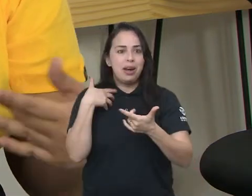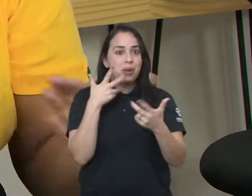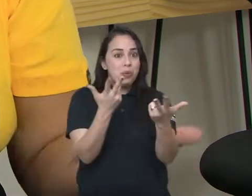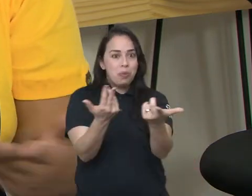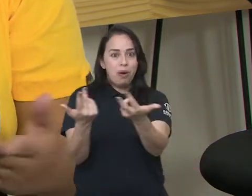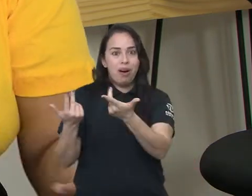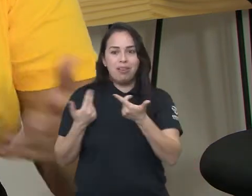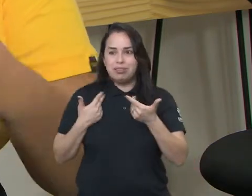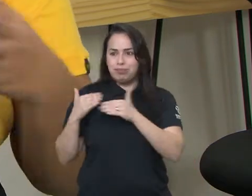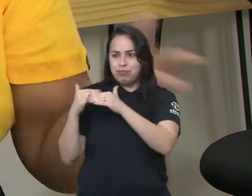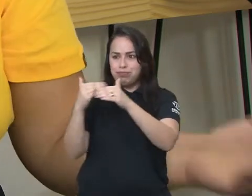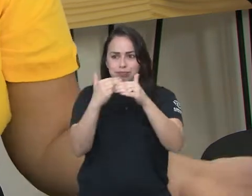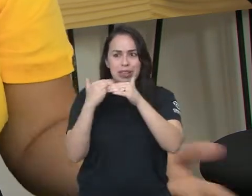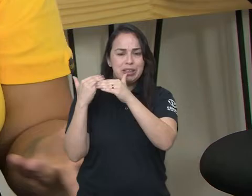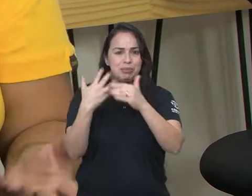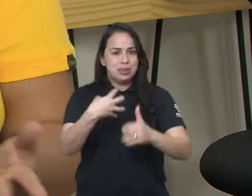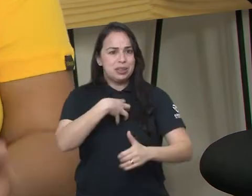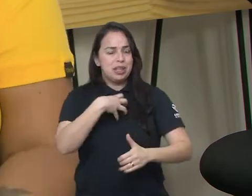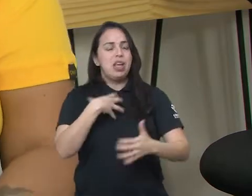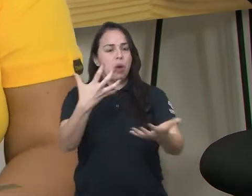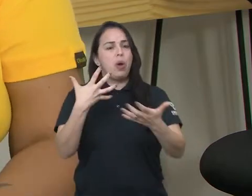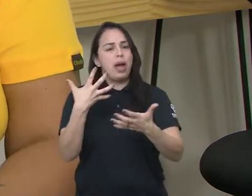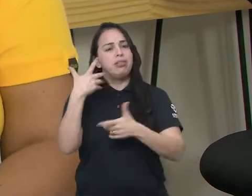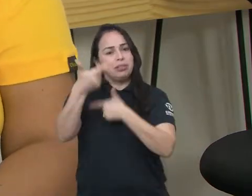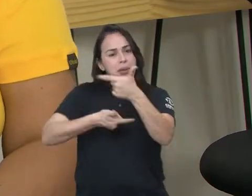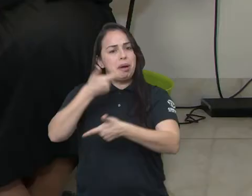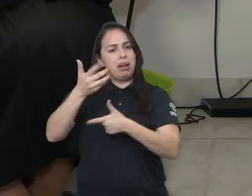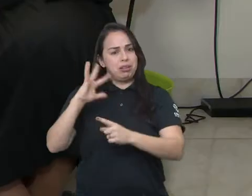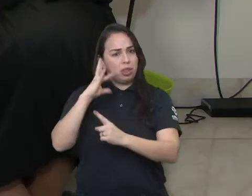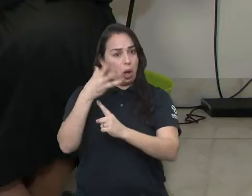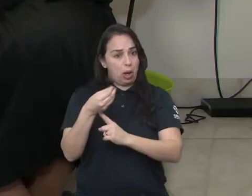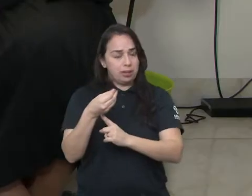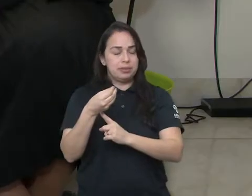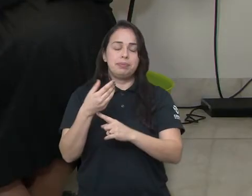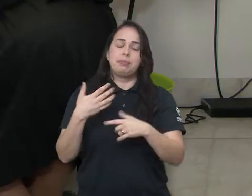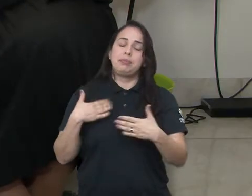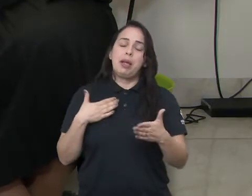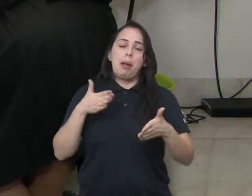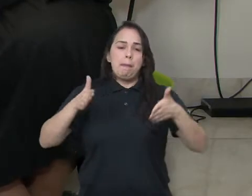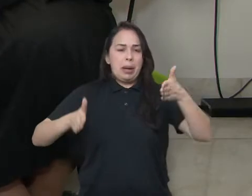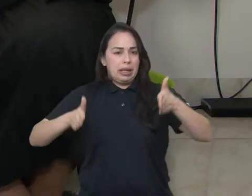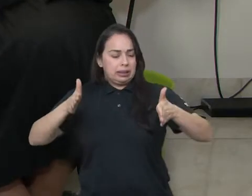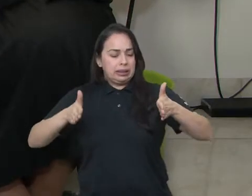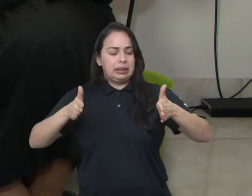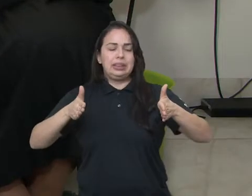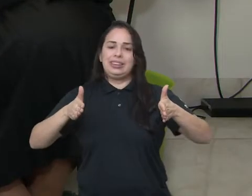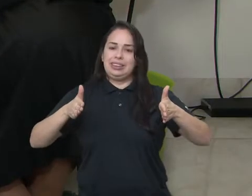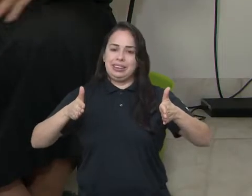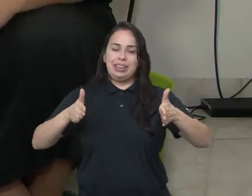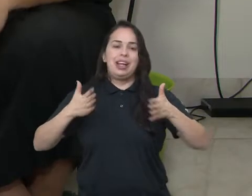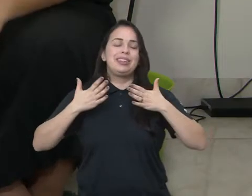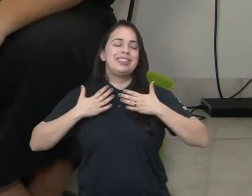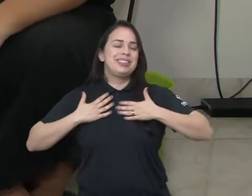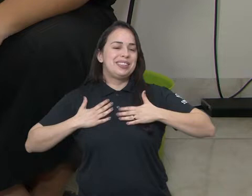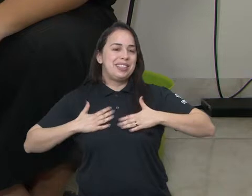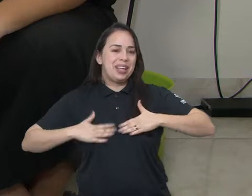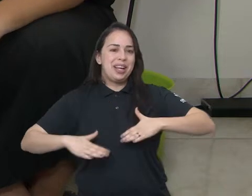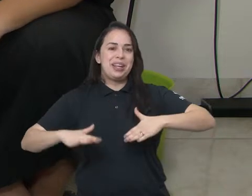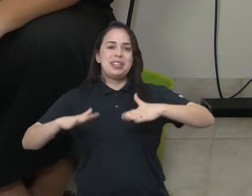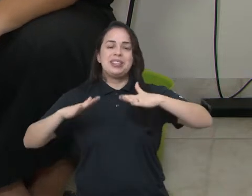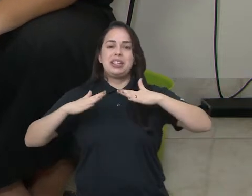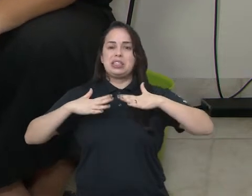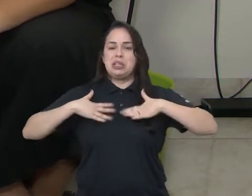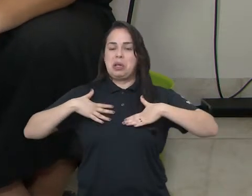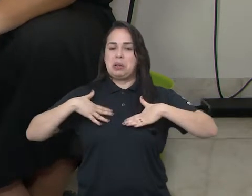eu me sinto muito próxima dessas pessoas e quero viver de arte. Então eu passei um período assim bem